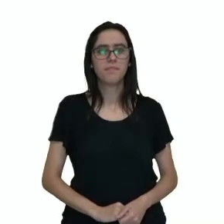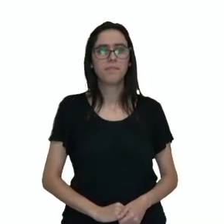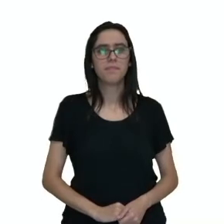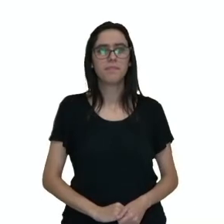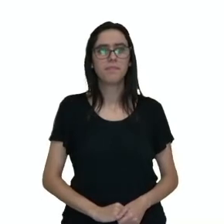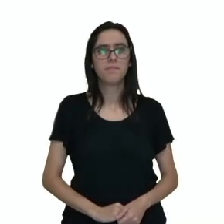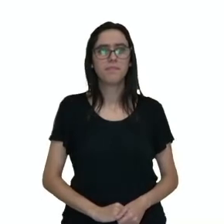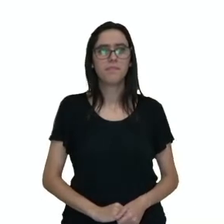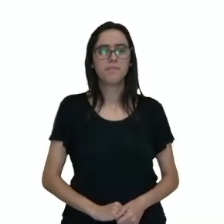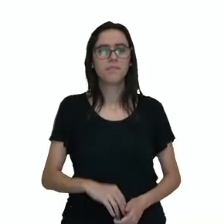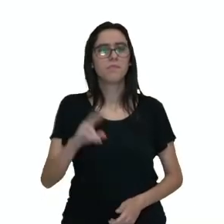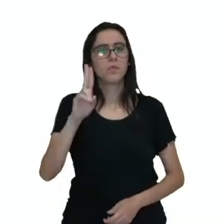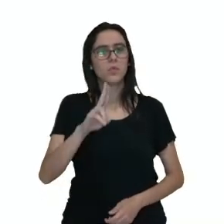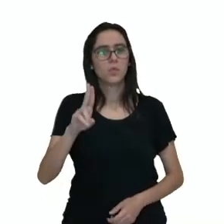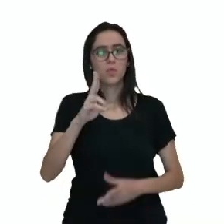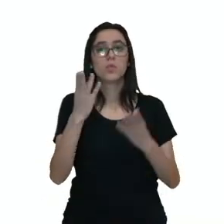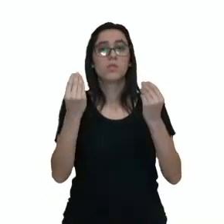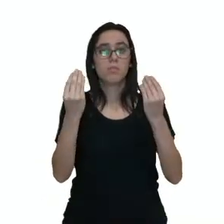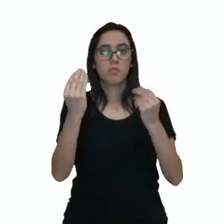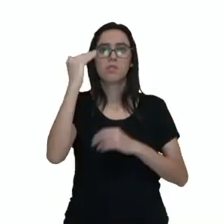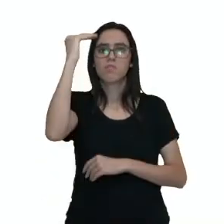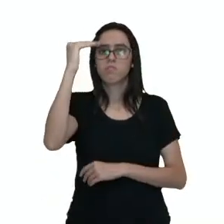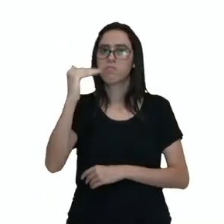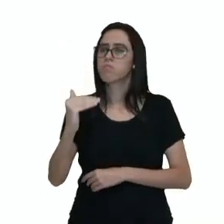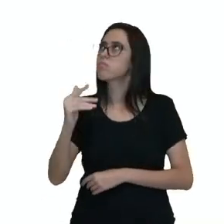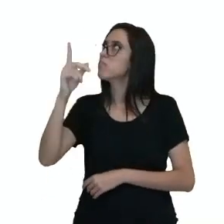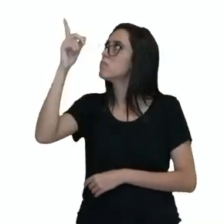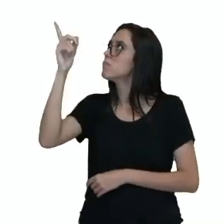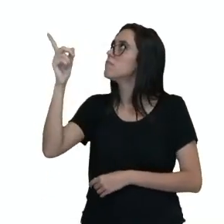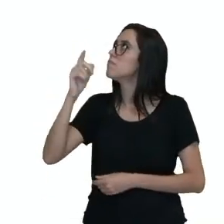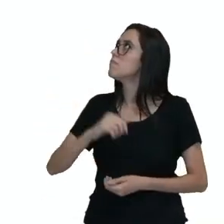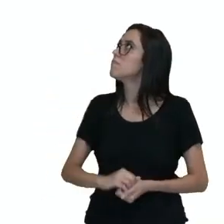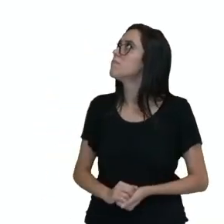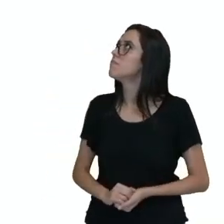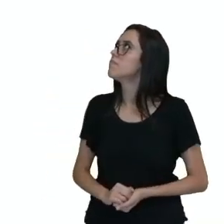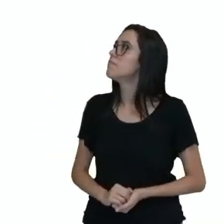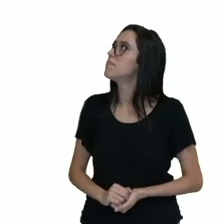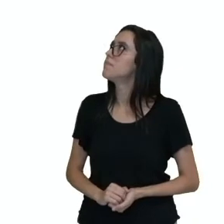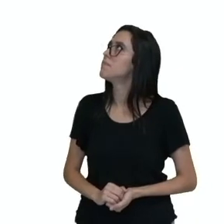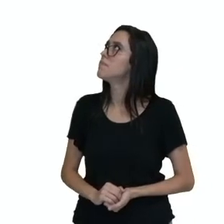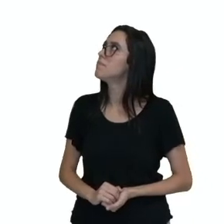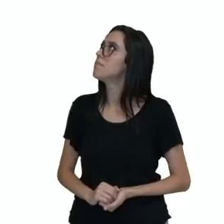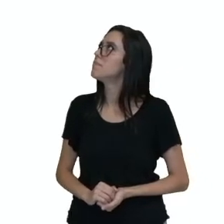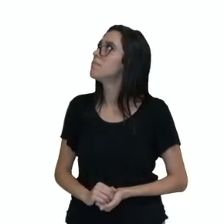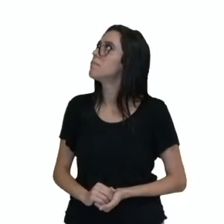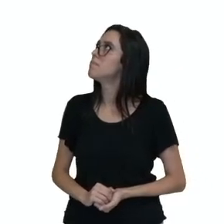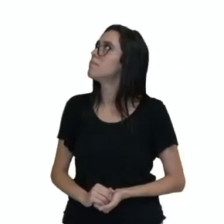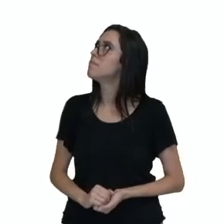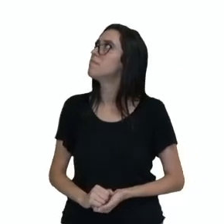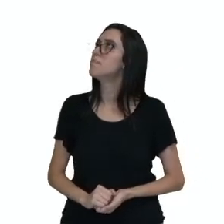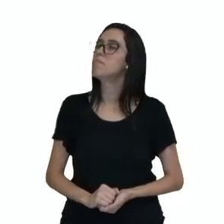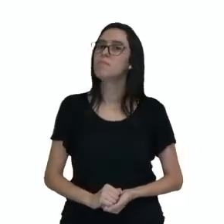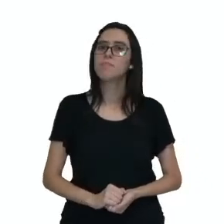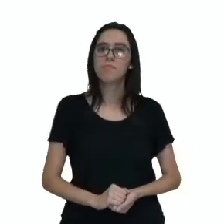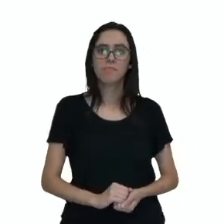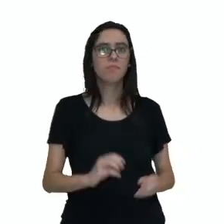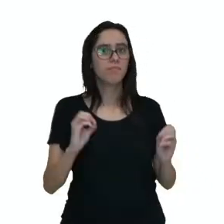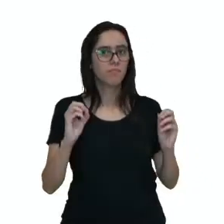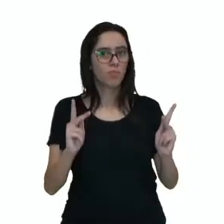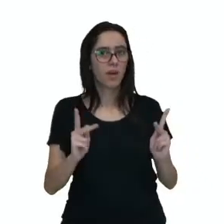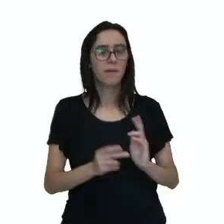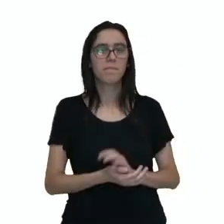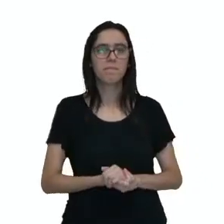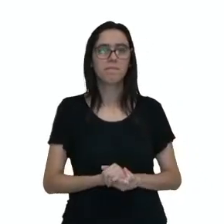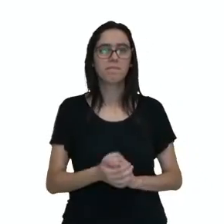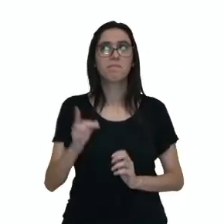Bastante, demás, cada, cualquiera, cualesquiera, qualquer, uno e una, tá?